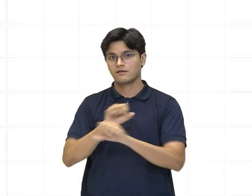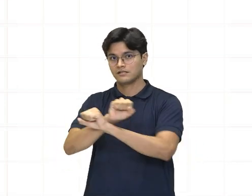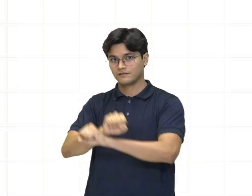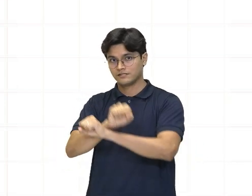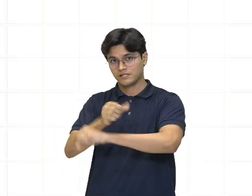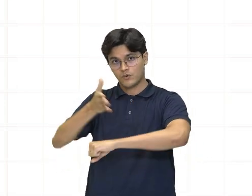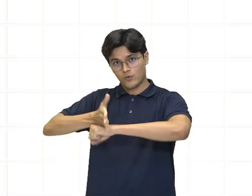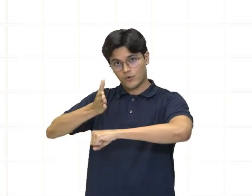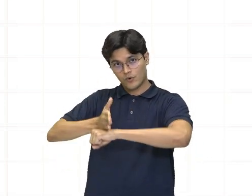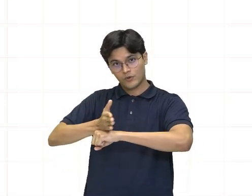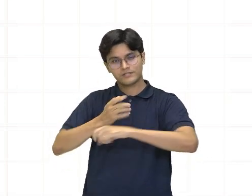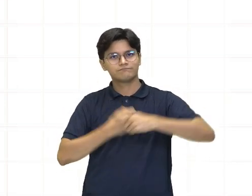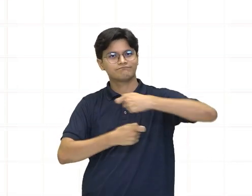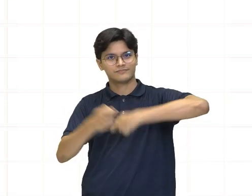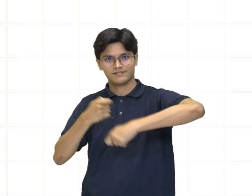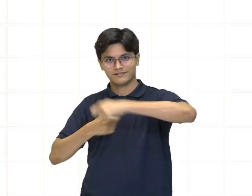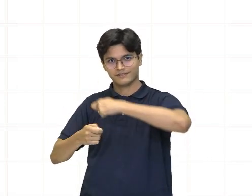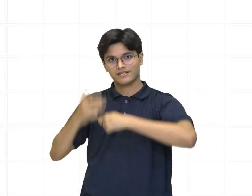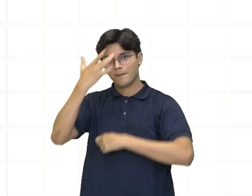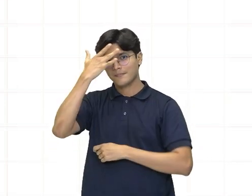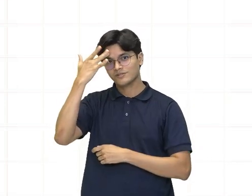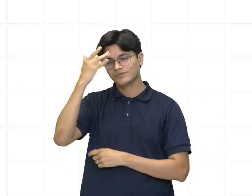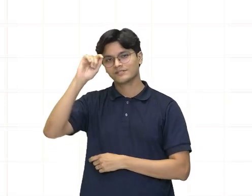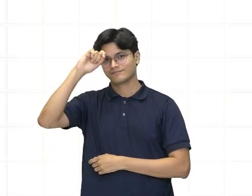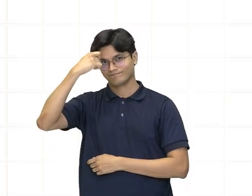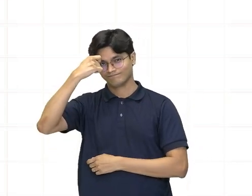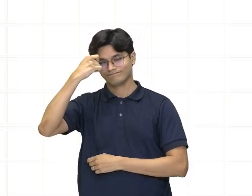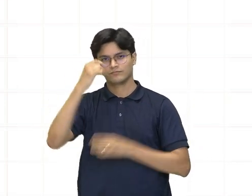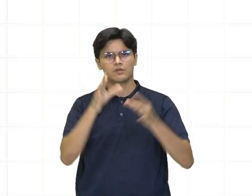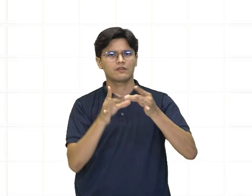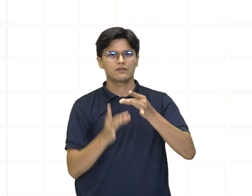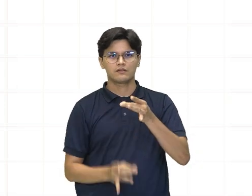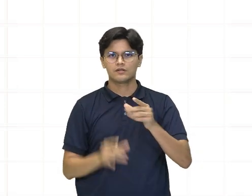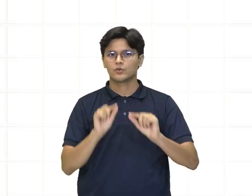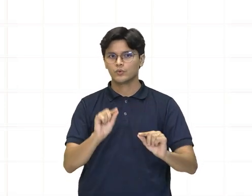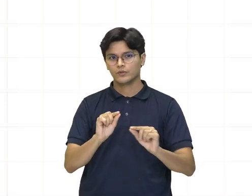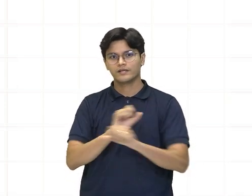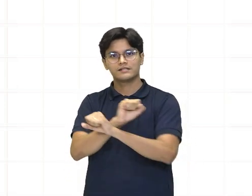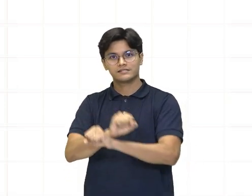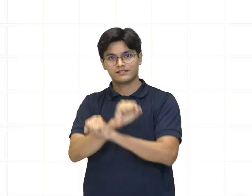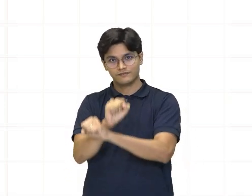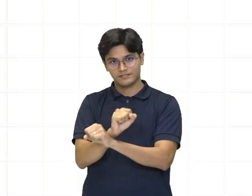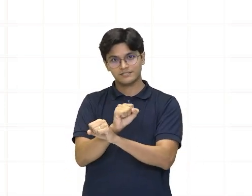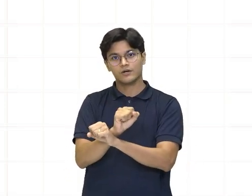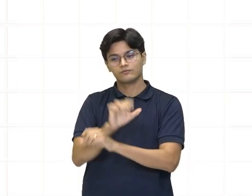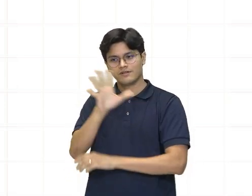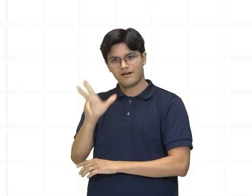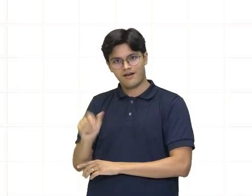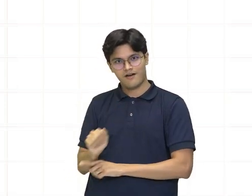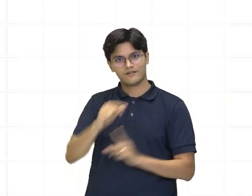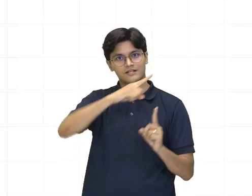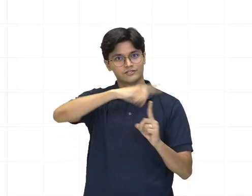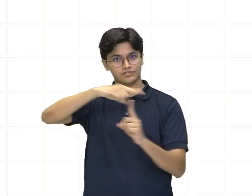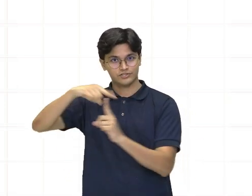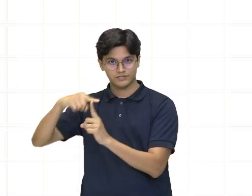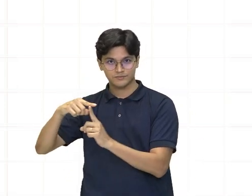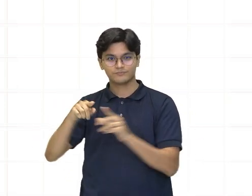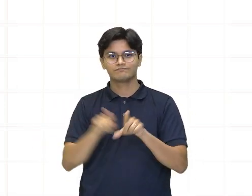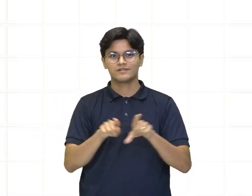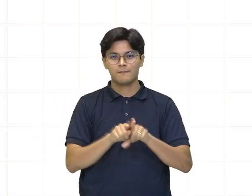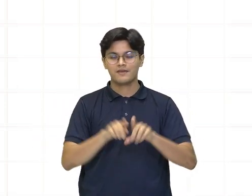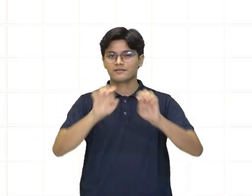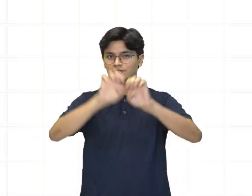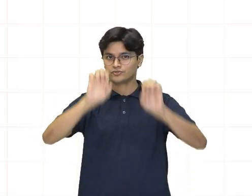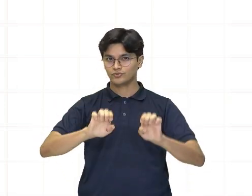dos escravizados. Detalhamento: a escravidão na África, doméstica, islâmica e cristã.